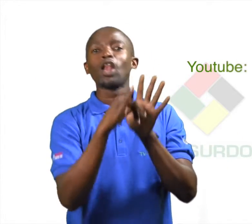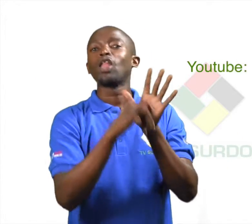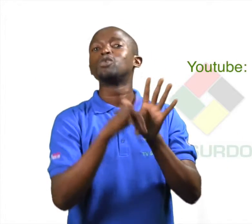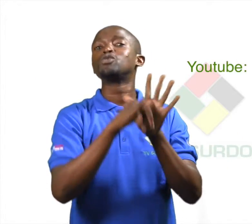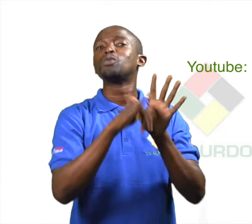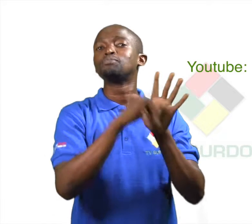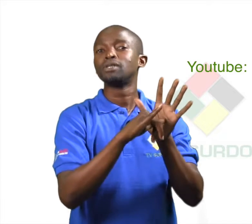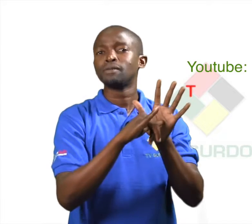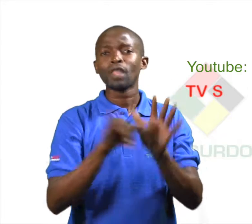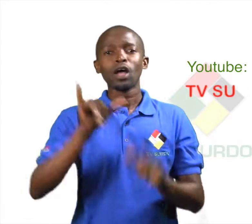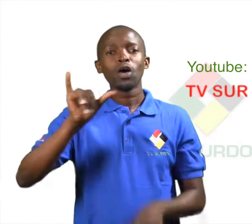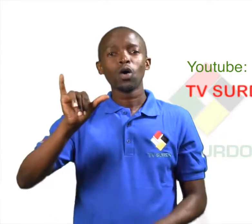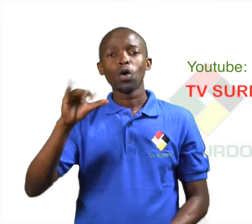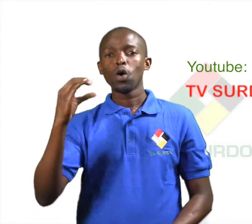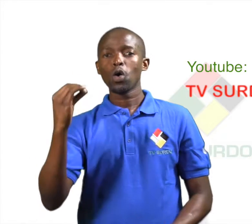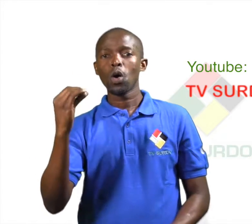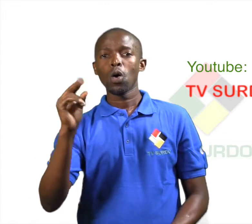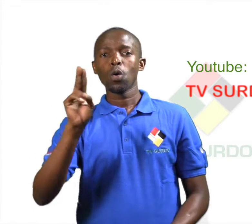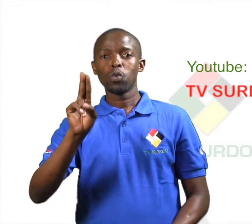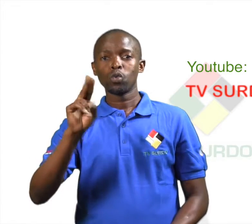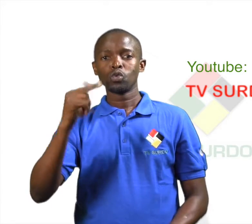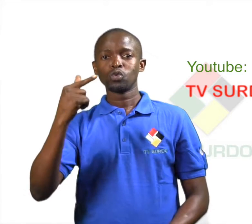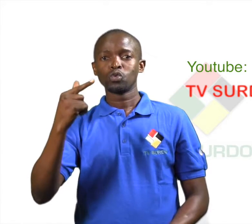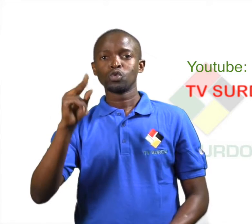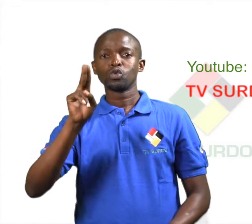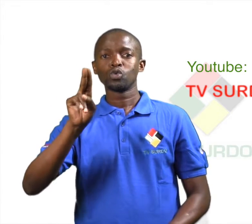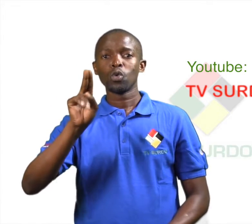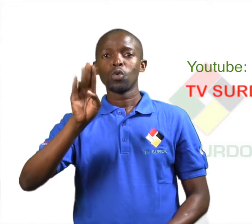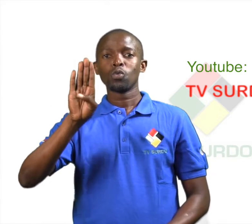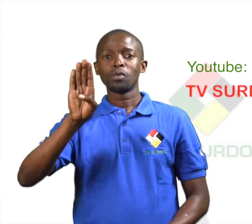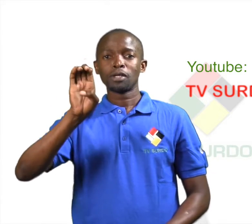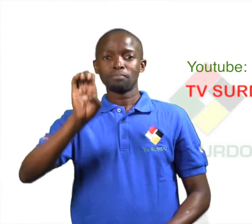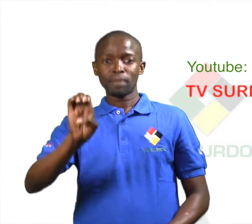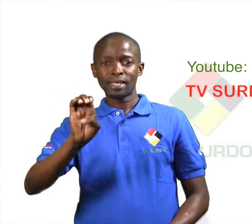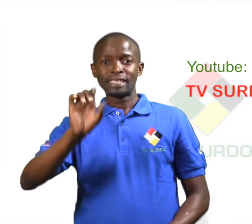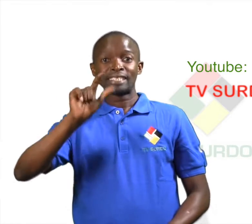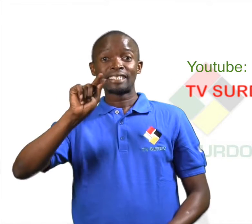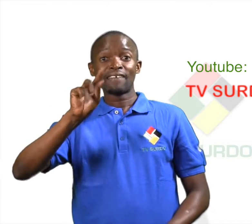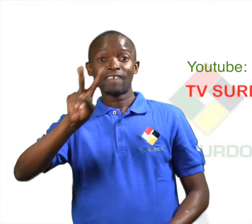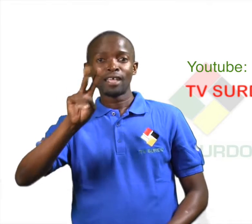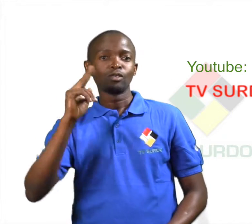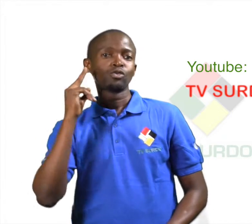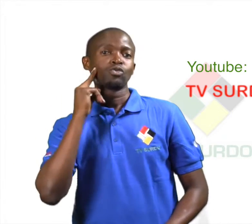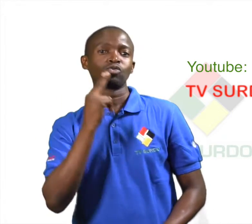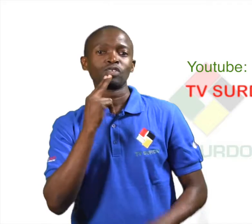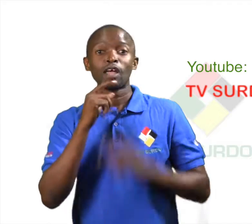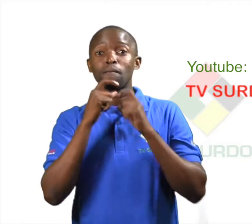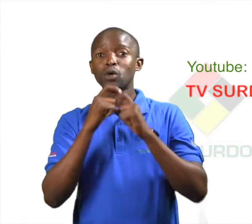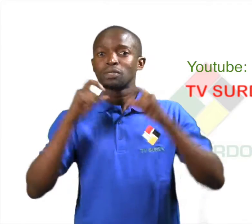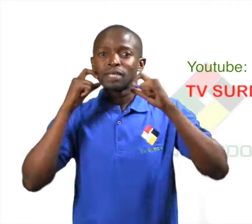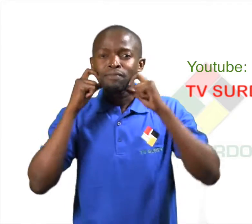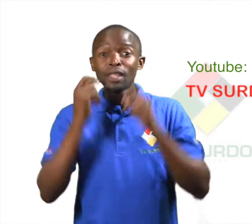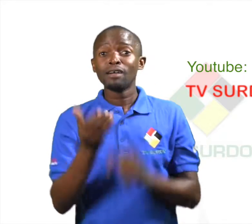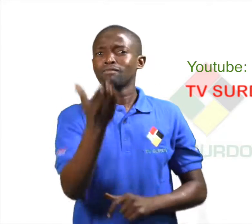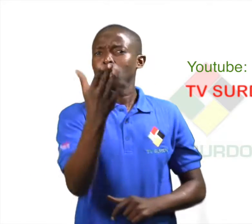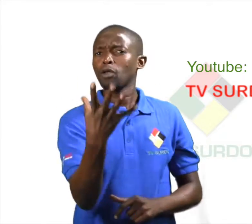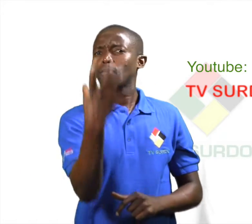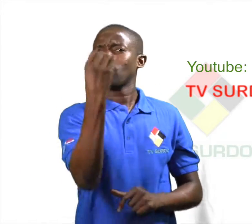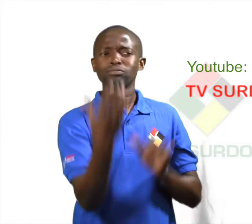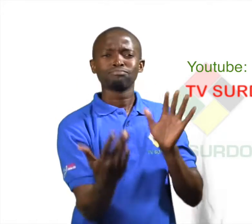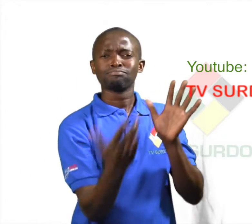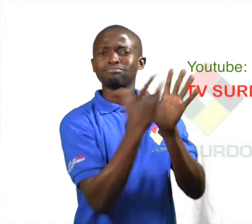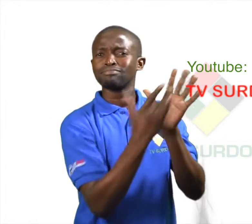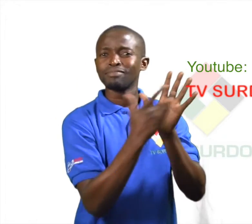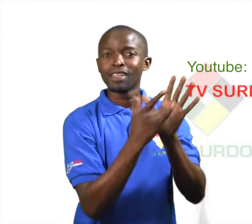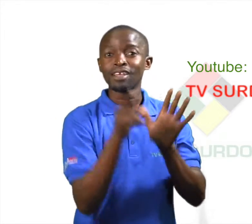página de YouTube. TV Sur de Moçambique Você pode também subscrever a nossa